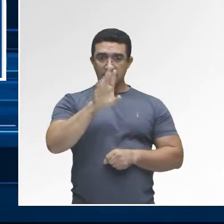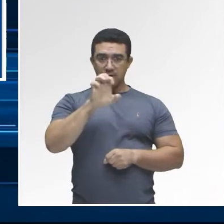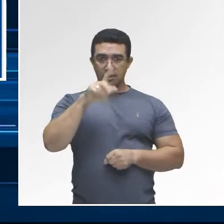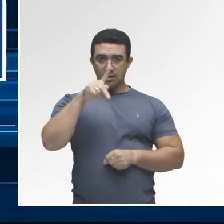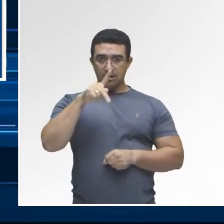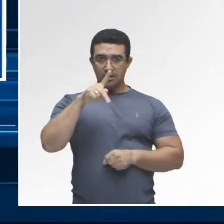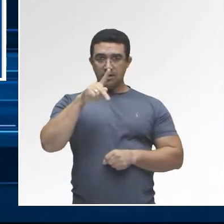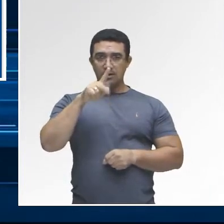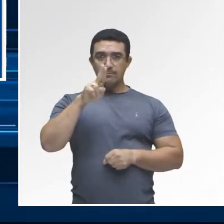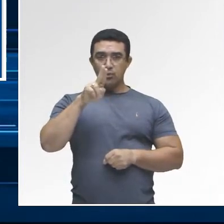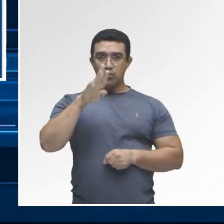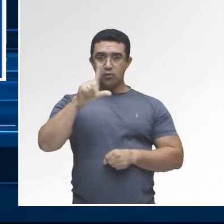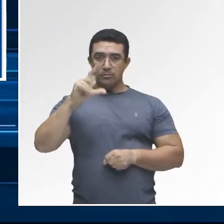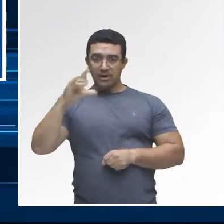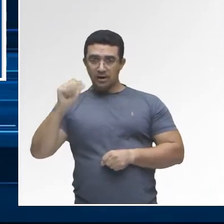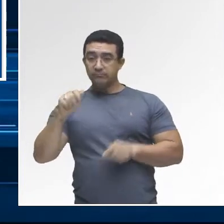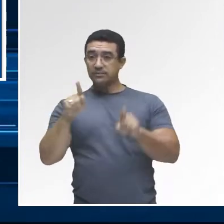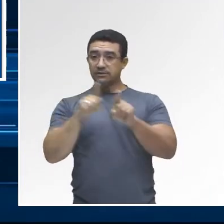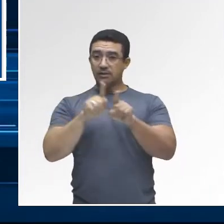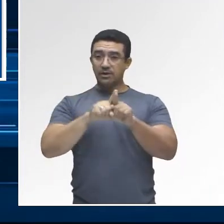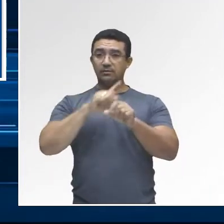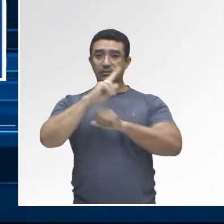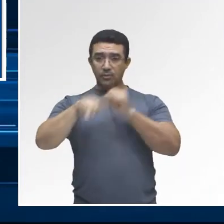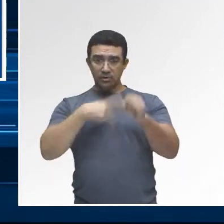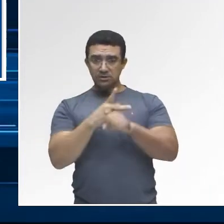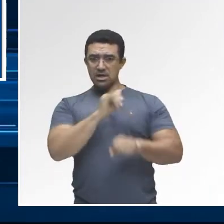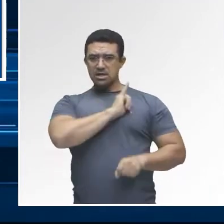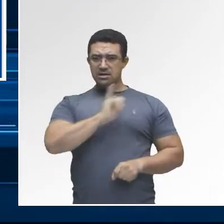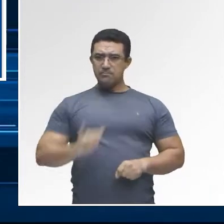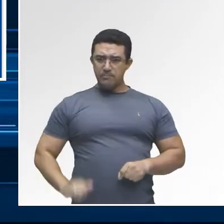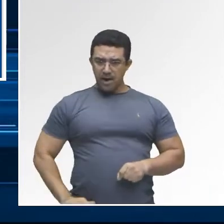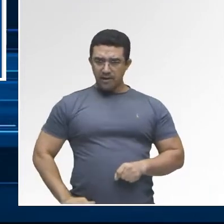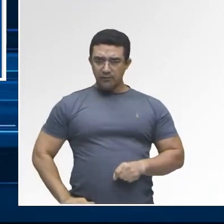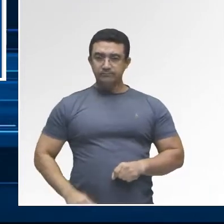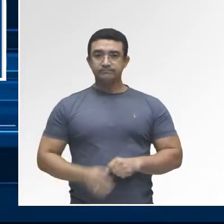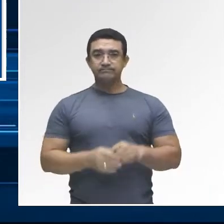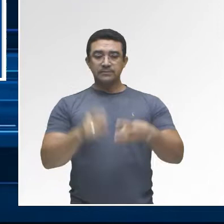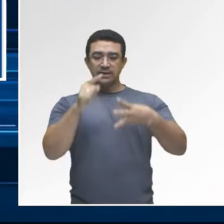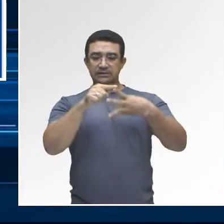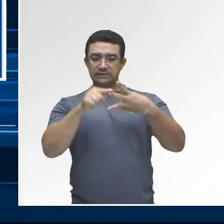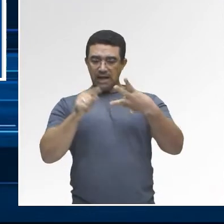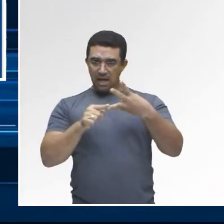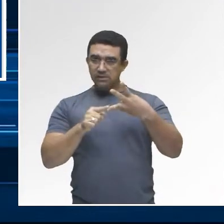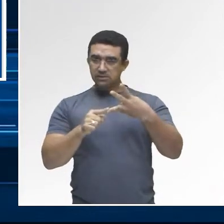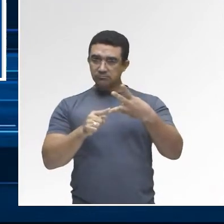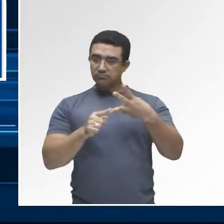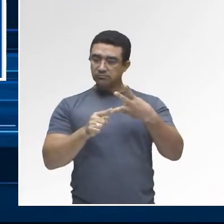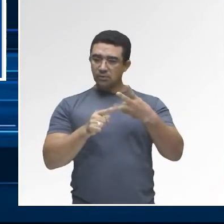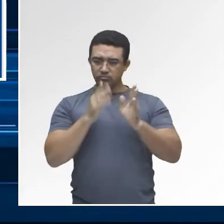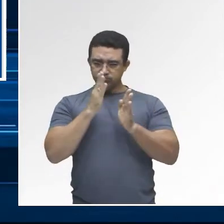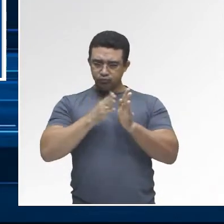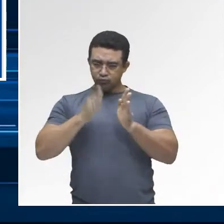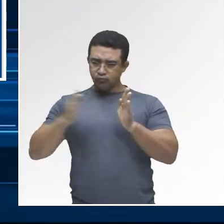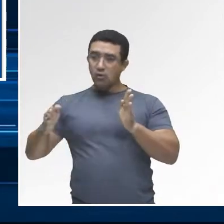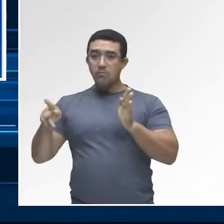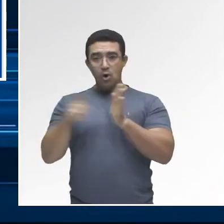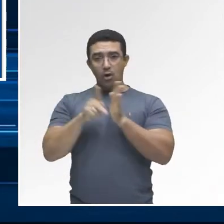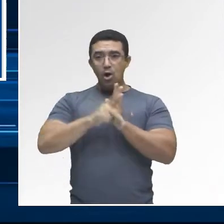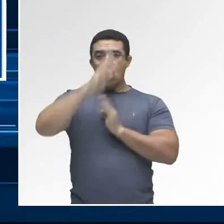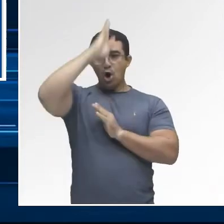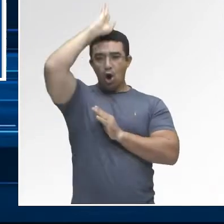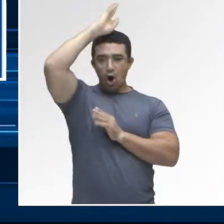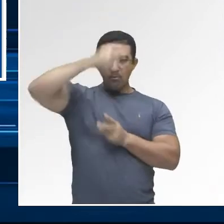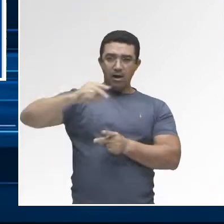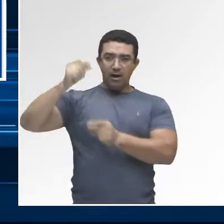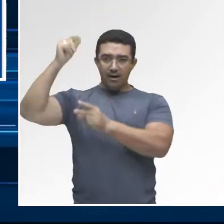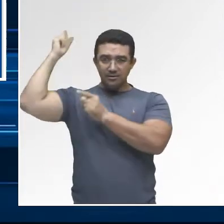E, por último, o império. Essas são as três fases da história de Roma Antiga. E a gente